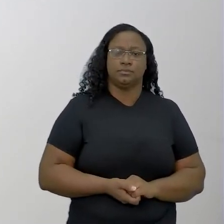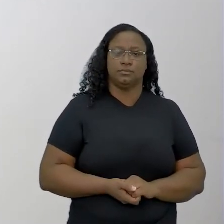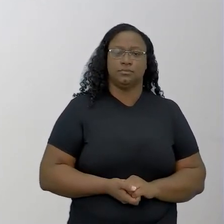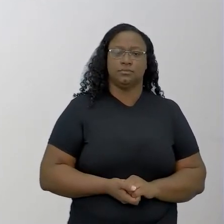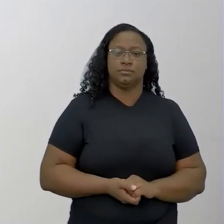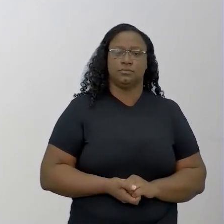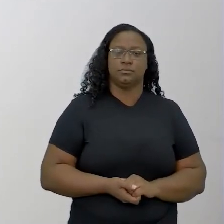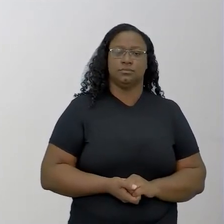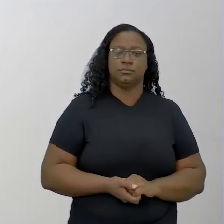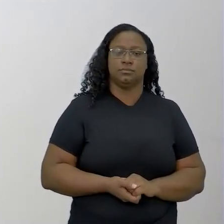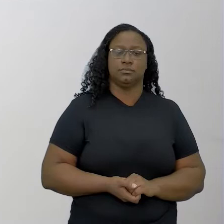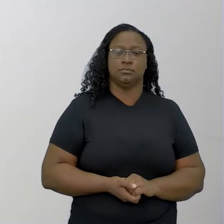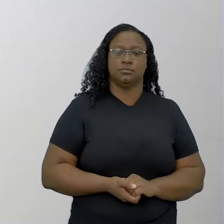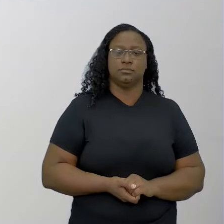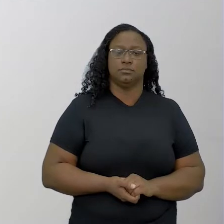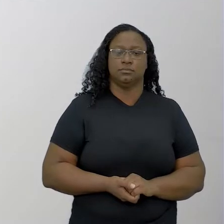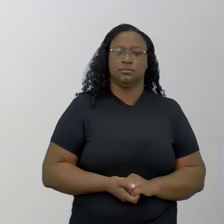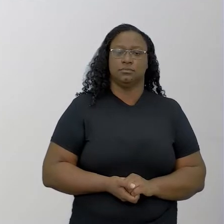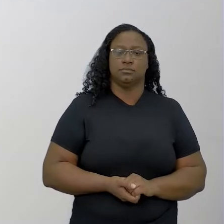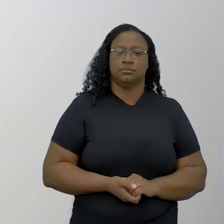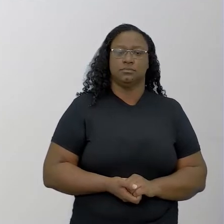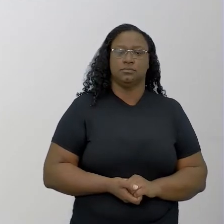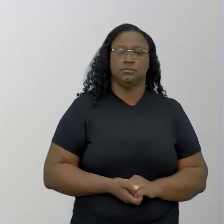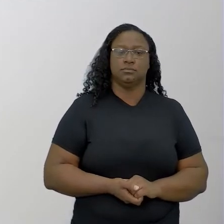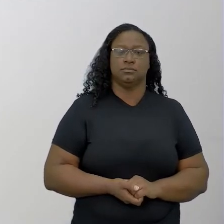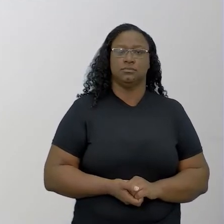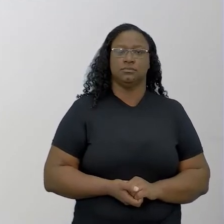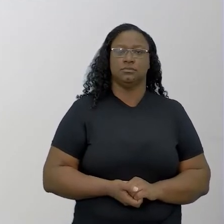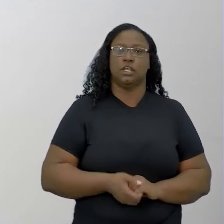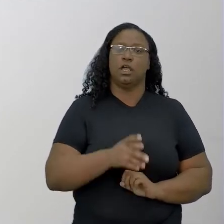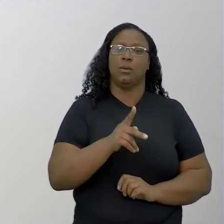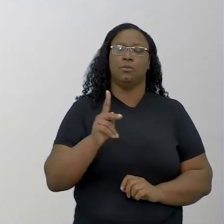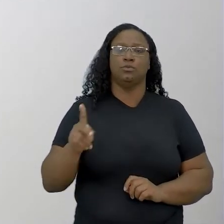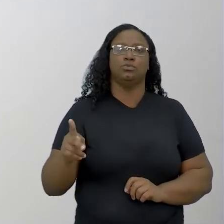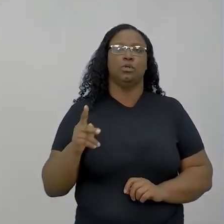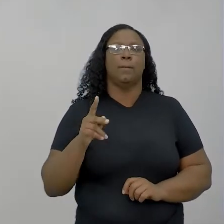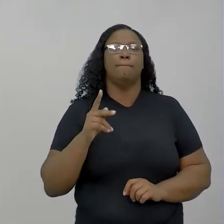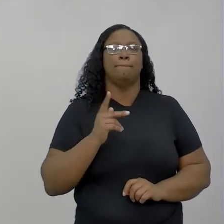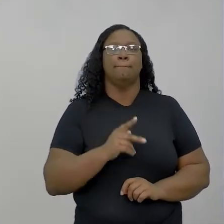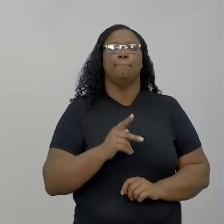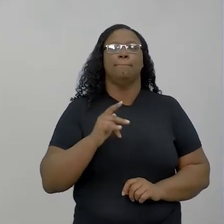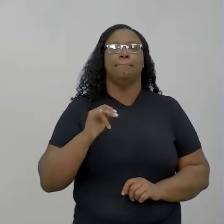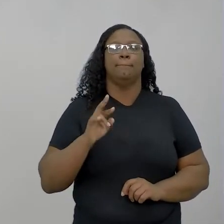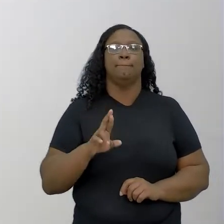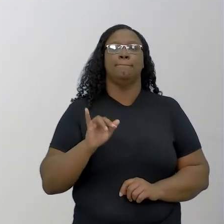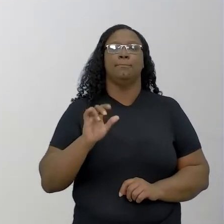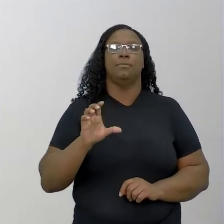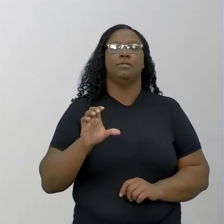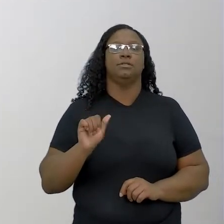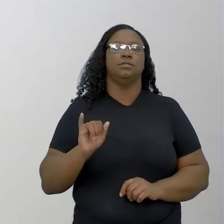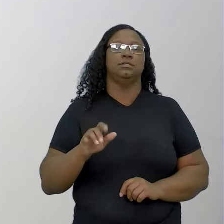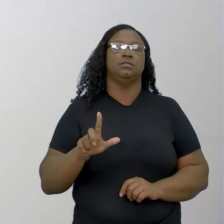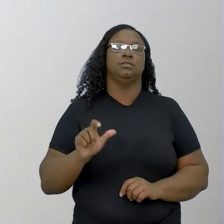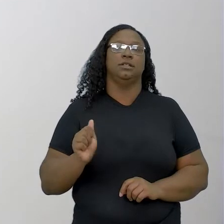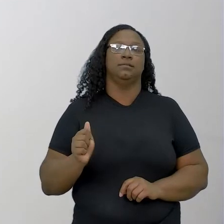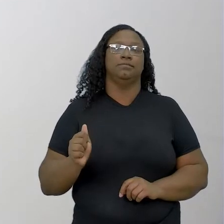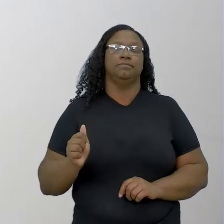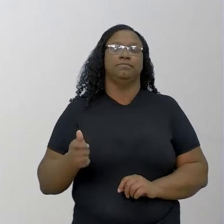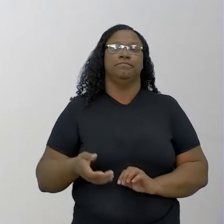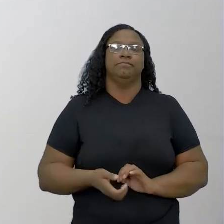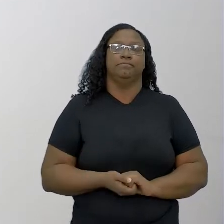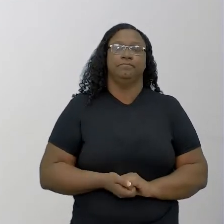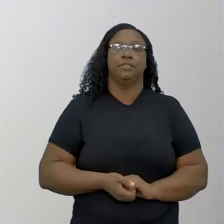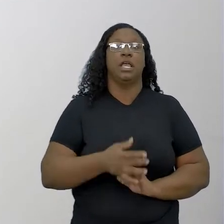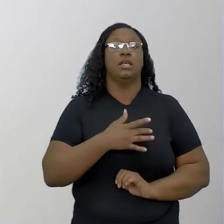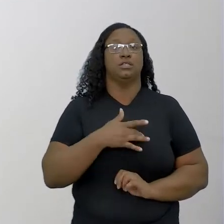ciências biológicas é a nossa querida Priscila Ortega. Vamos lá, Pri. Saúde universal, tanto na